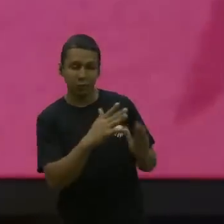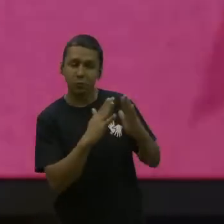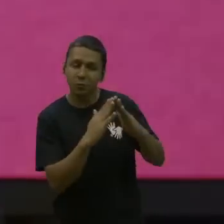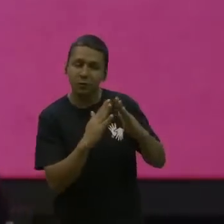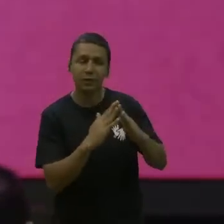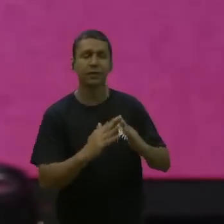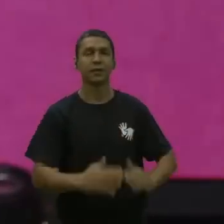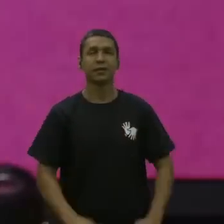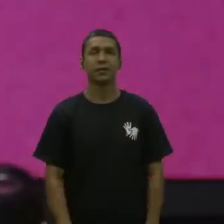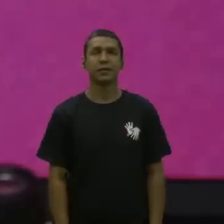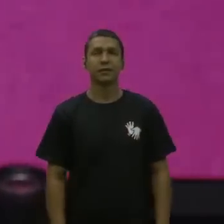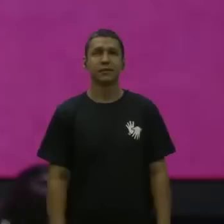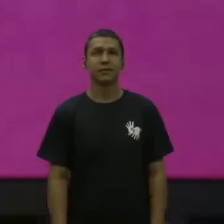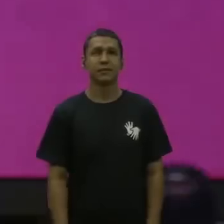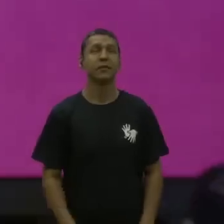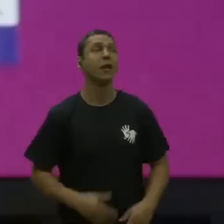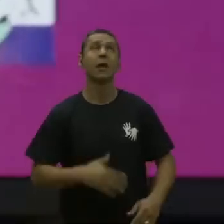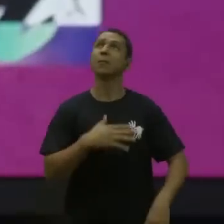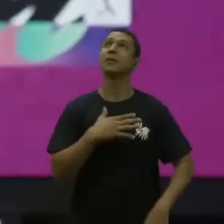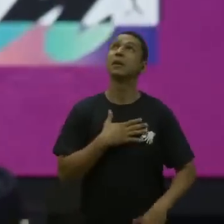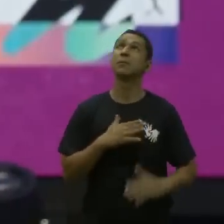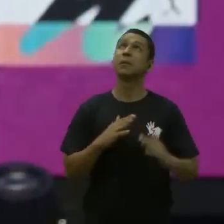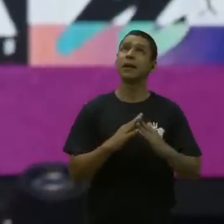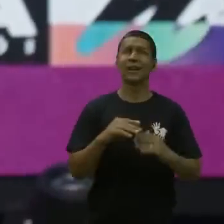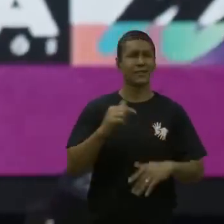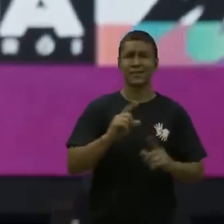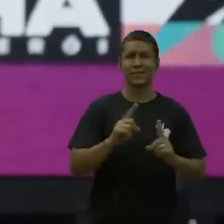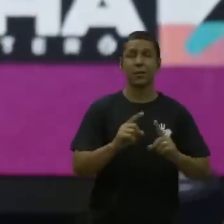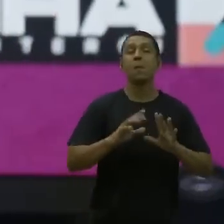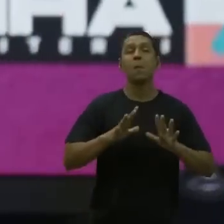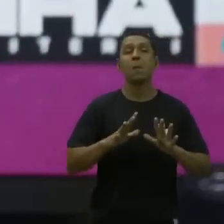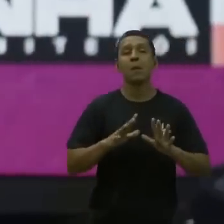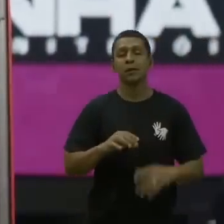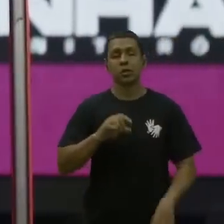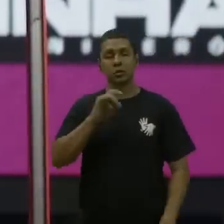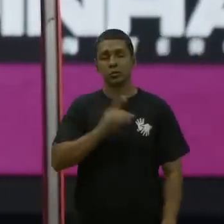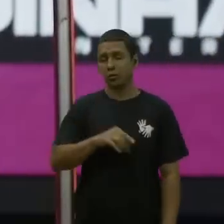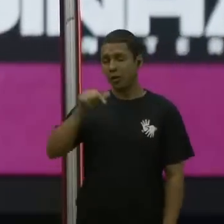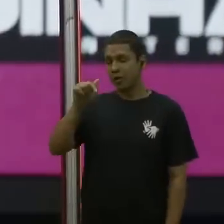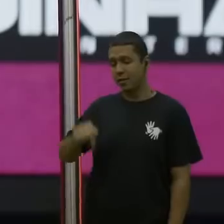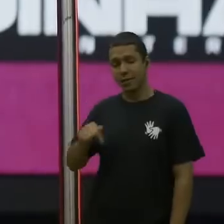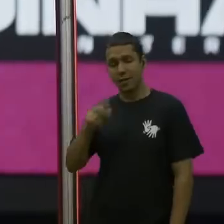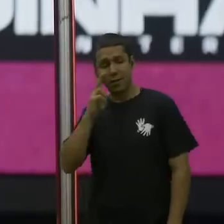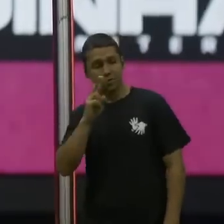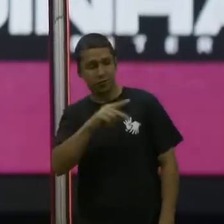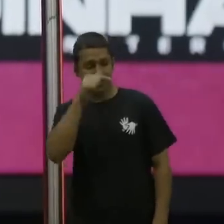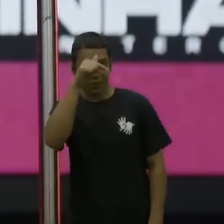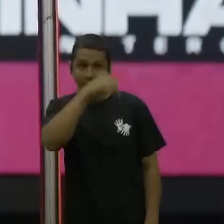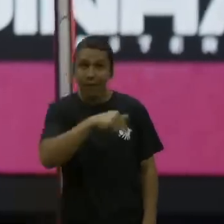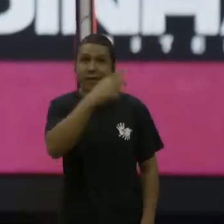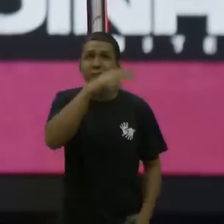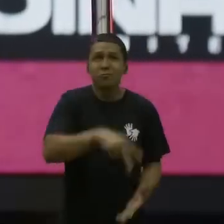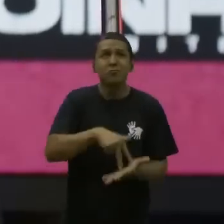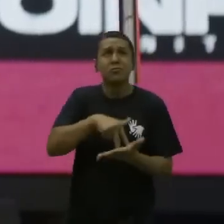casa. Ah, mas a minha casa não está aqui ainda. Não importa, mas só de te ver aqui ele sabe que a tua casa...